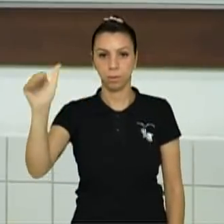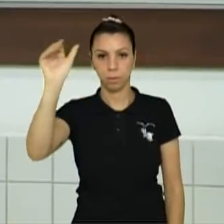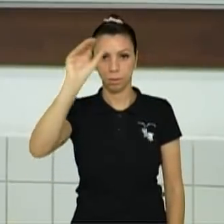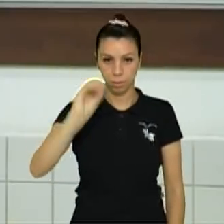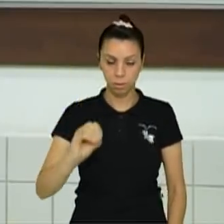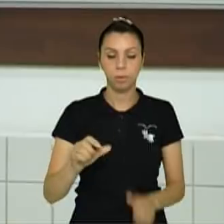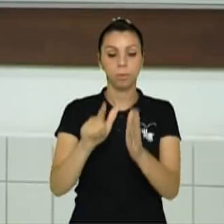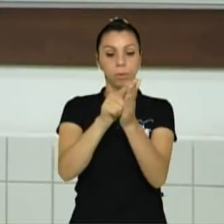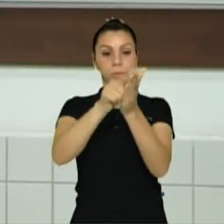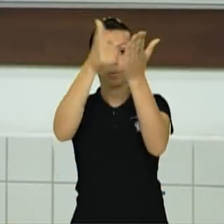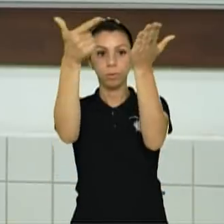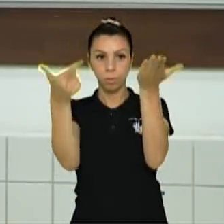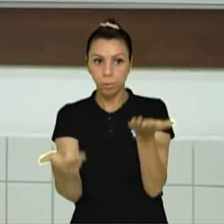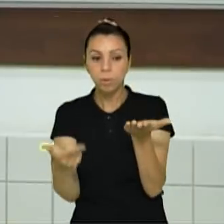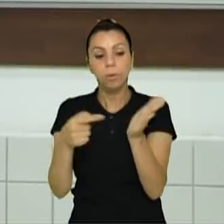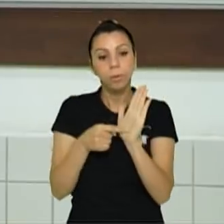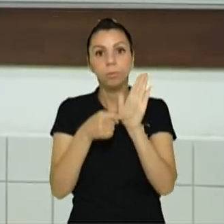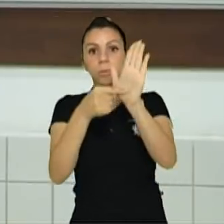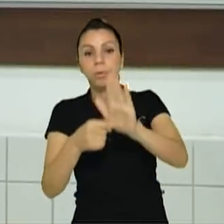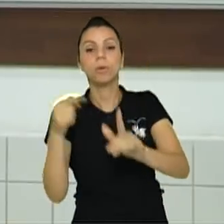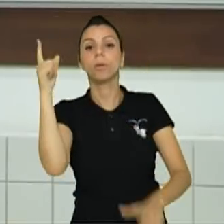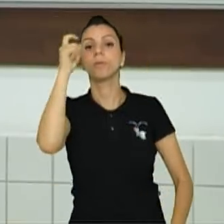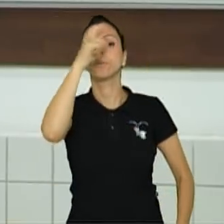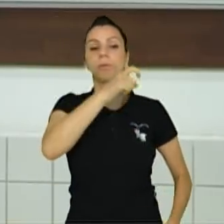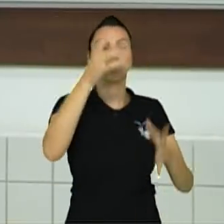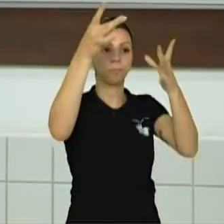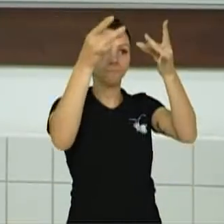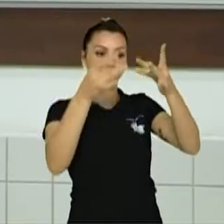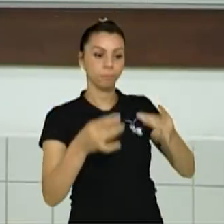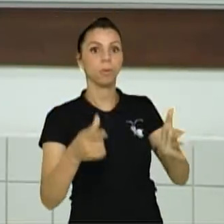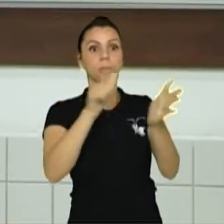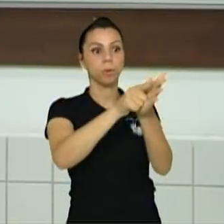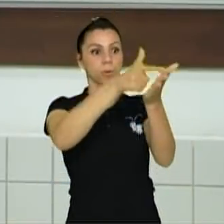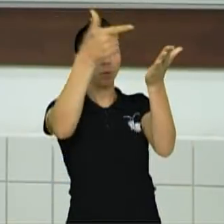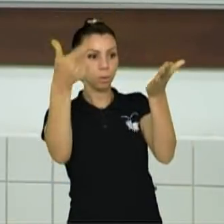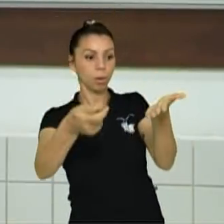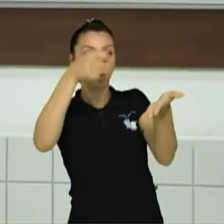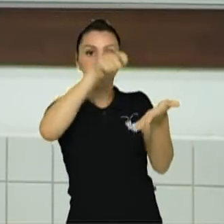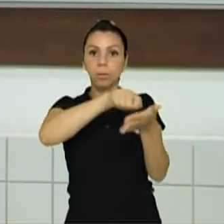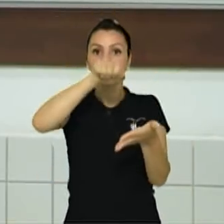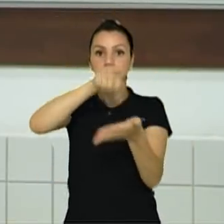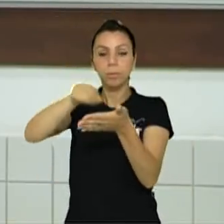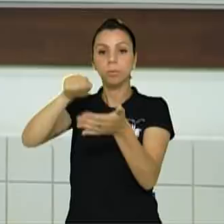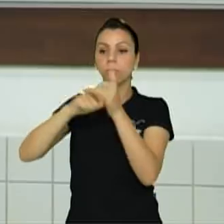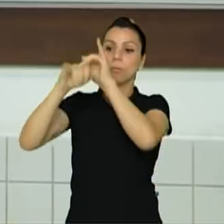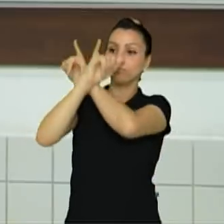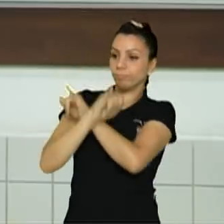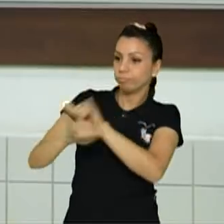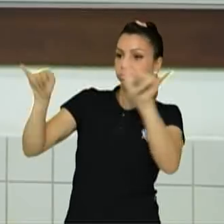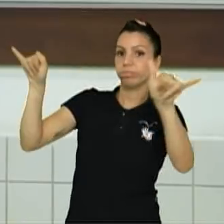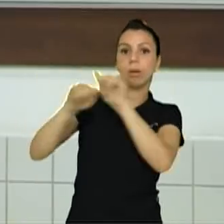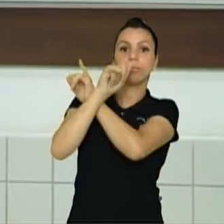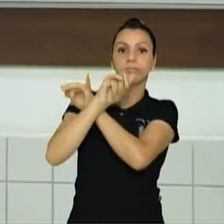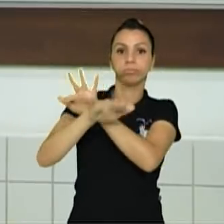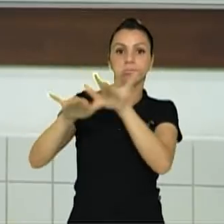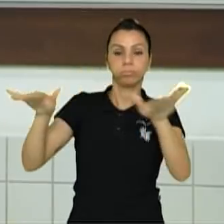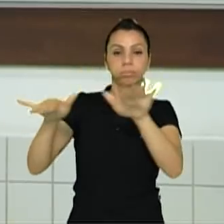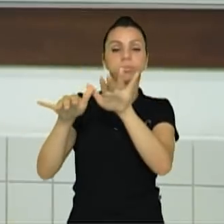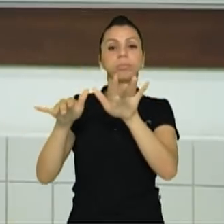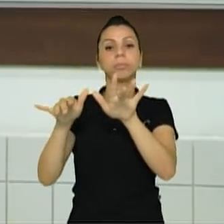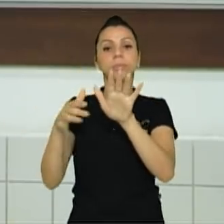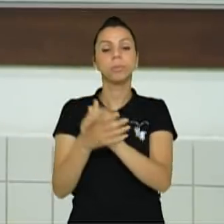expressavam as dificuldades. E detalhe, jornais que eram escritos e divulgados, editados